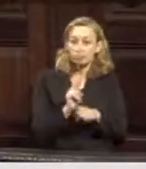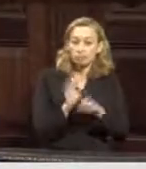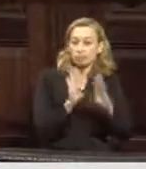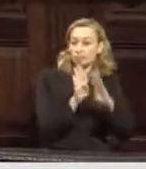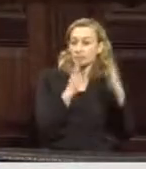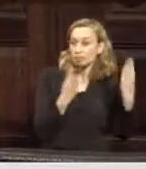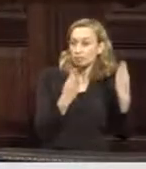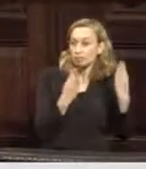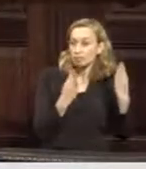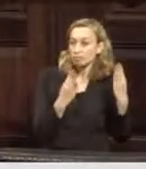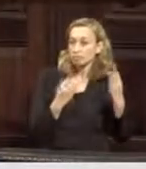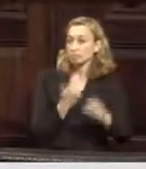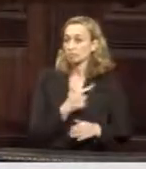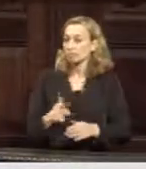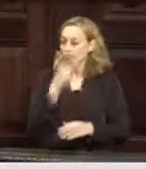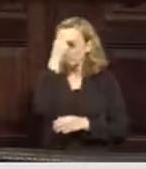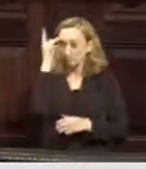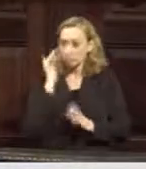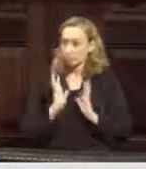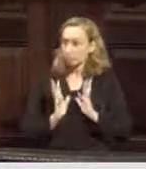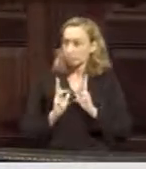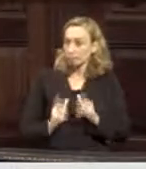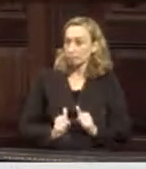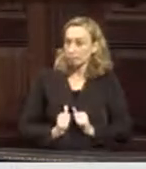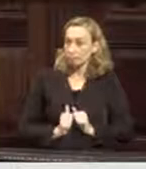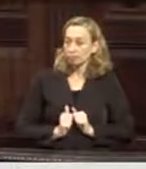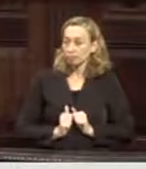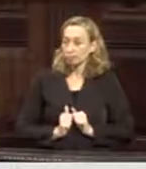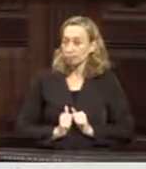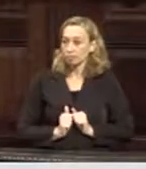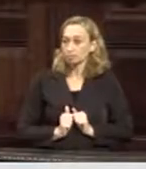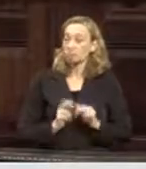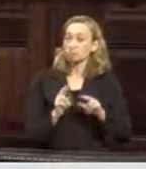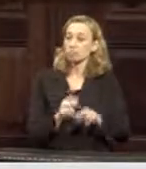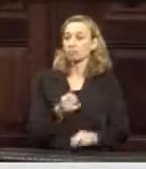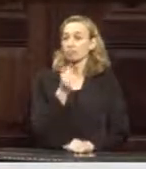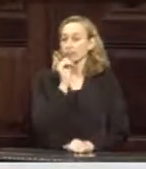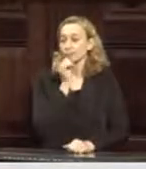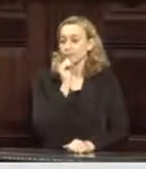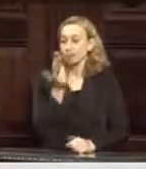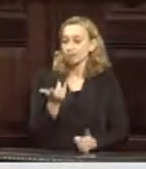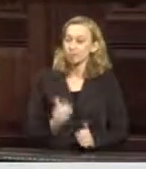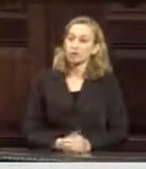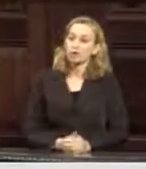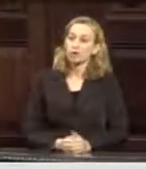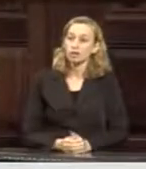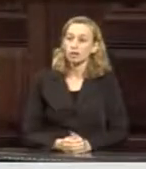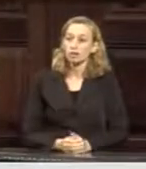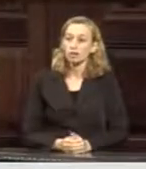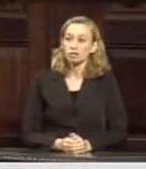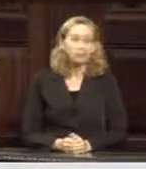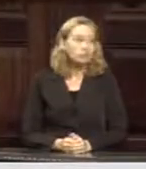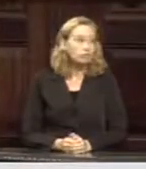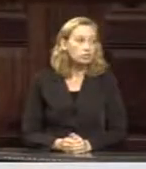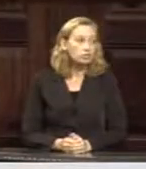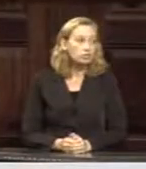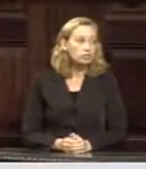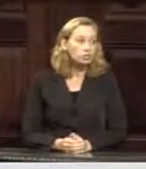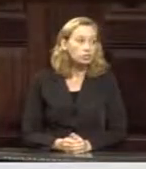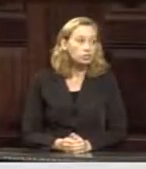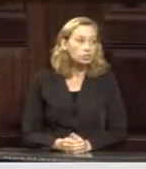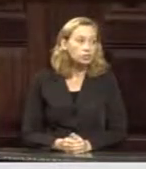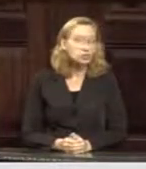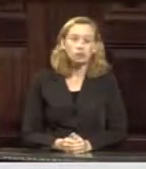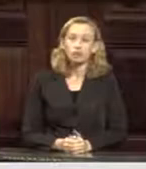tem as universidades sem vigilância, porque o dinheiro não chega na ponta. Por exemplo, se a gente desmembrar esses